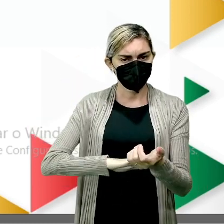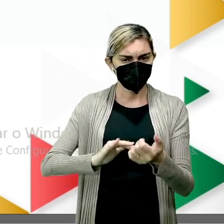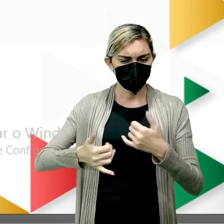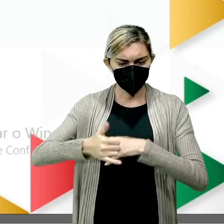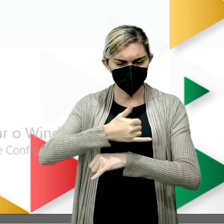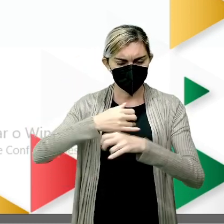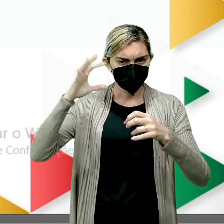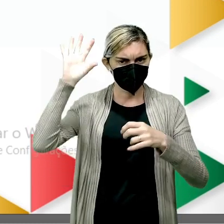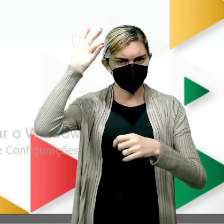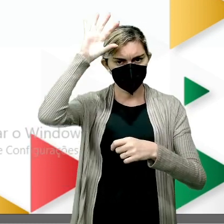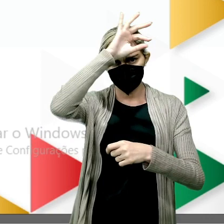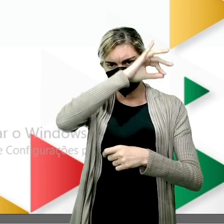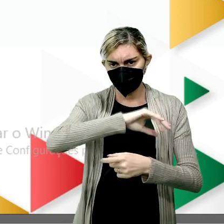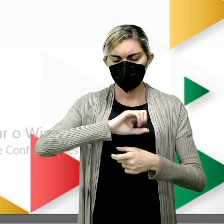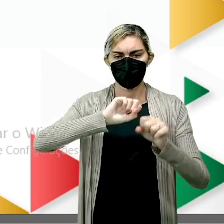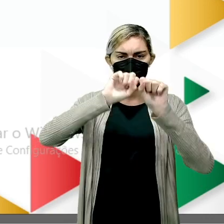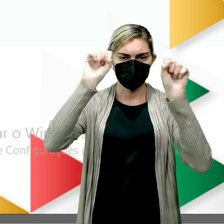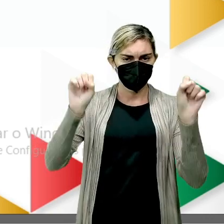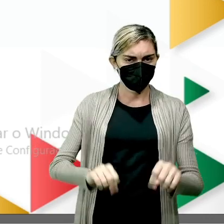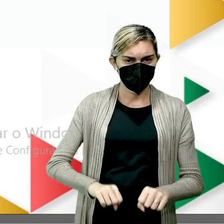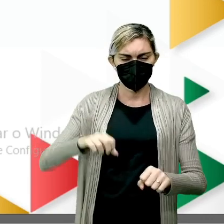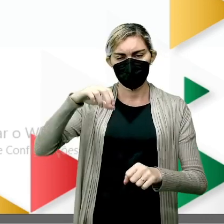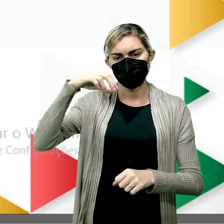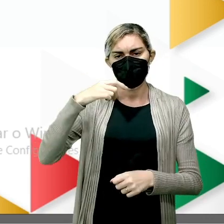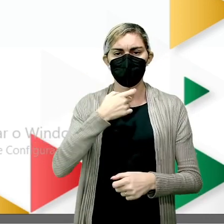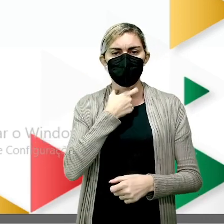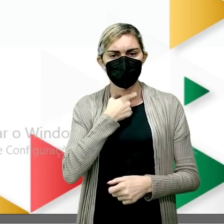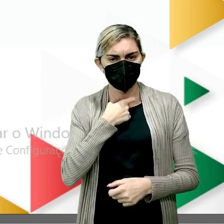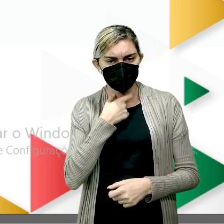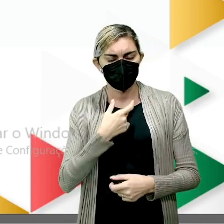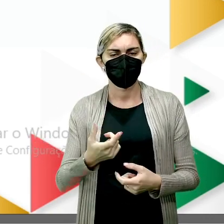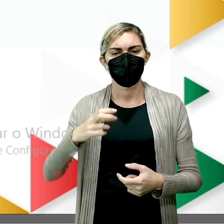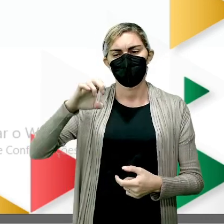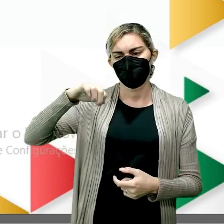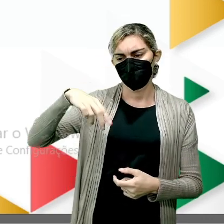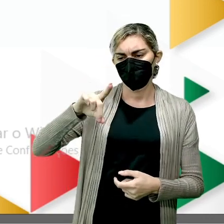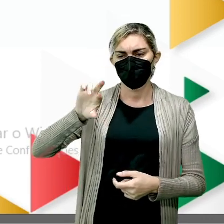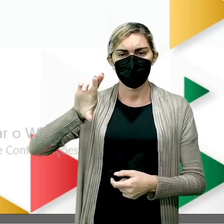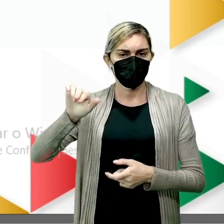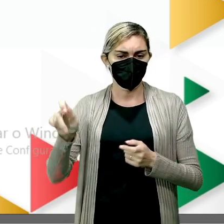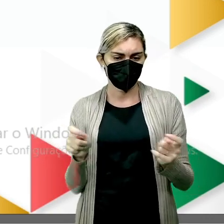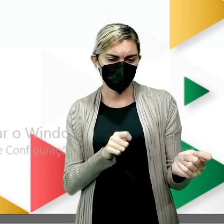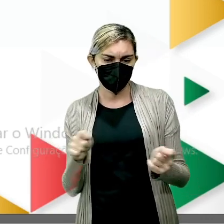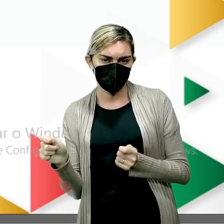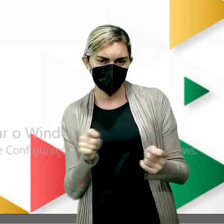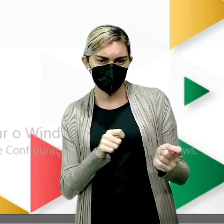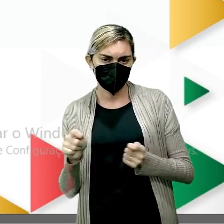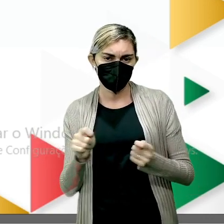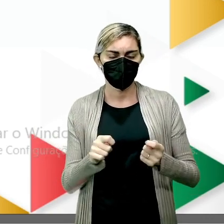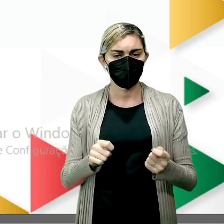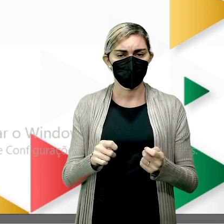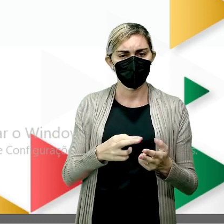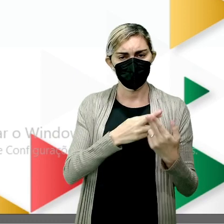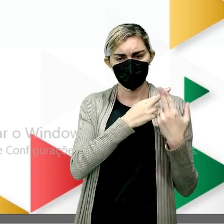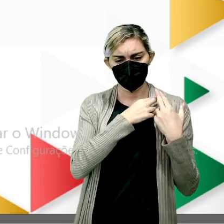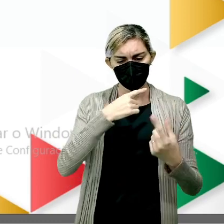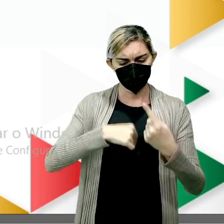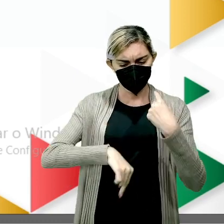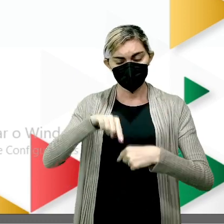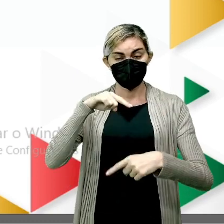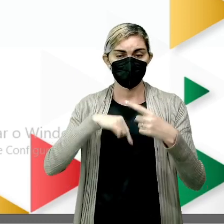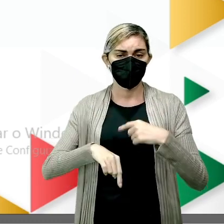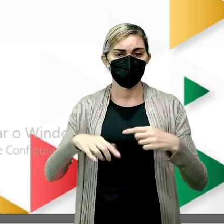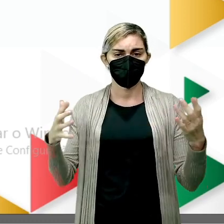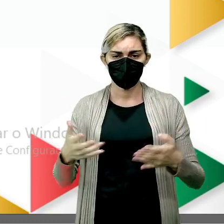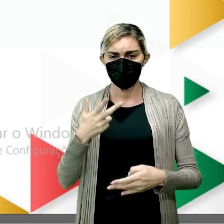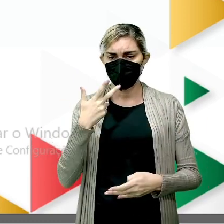sistema endócrino, vai atuar, portanto, na regulação e controle das funções do organismo. Agora, bora falar